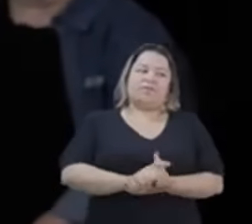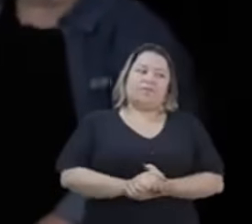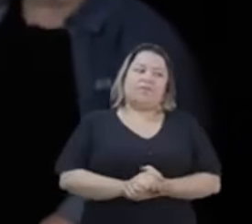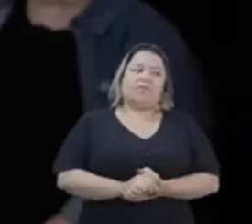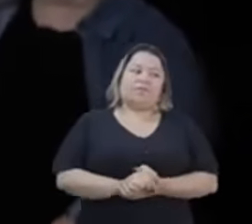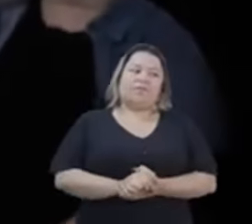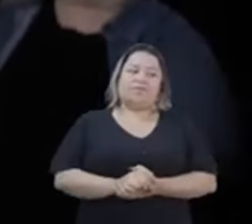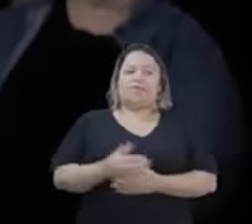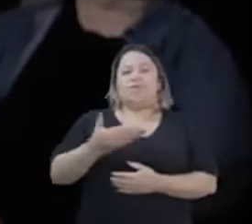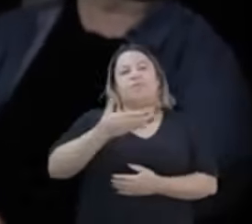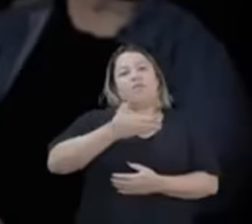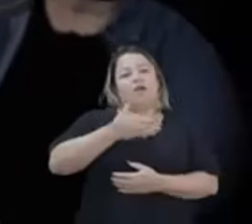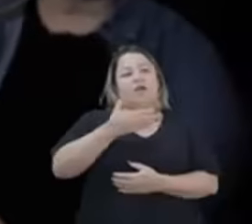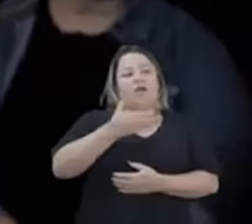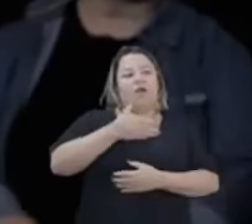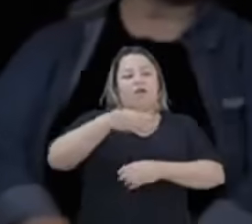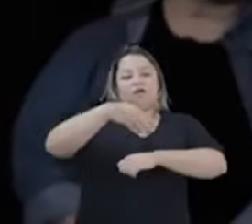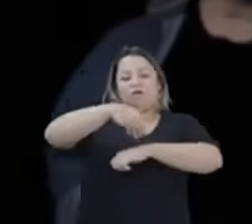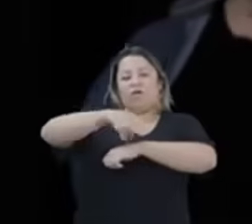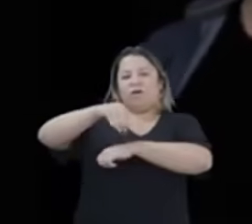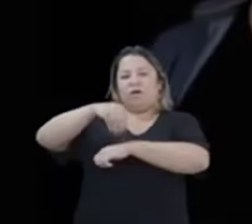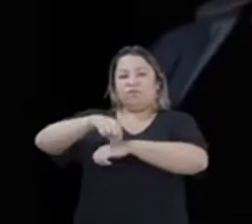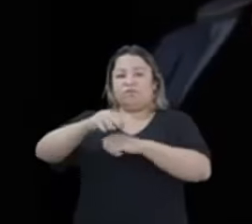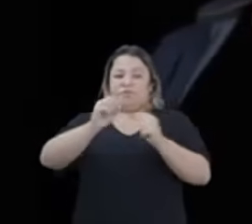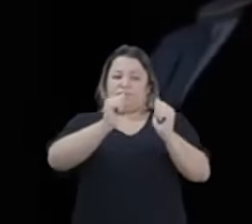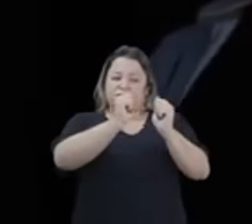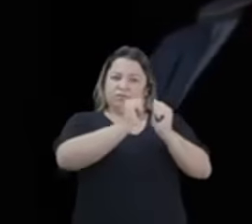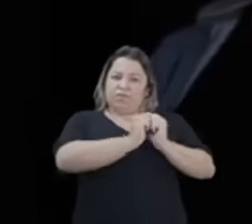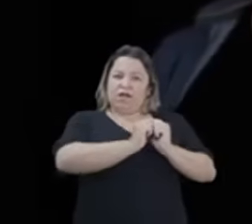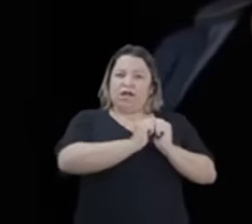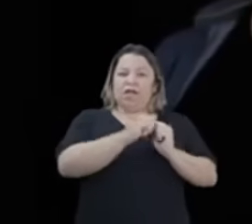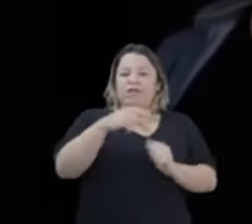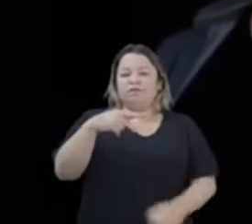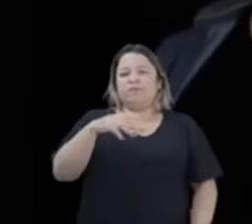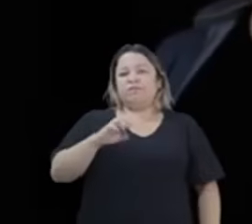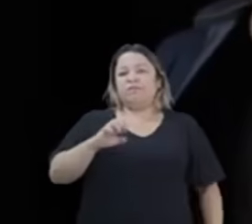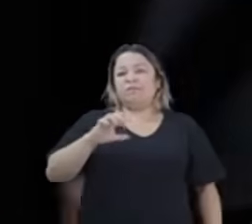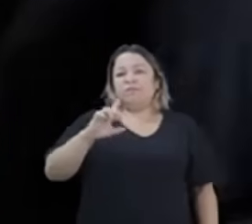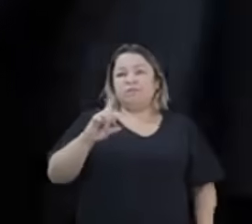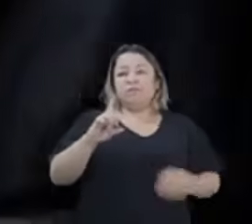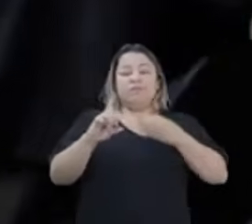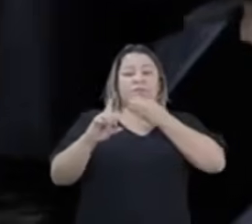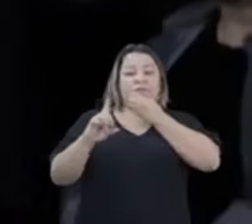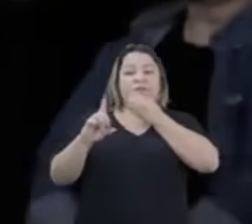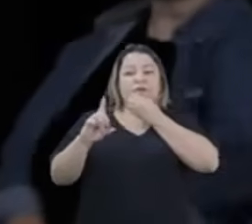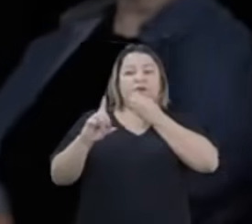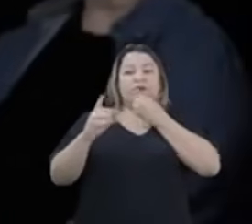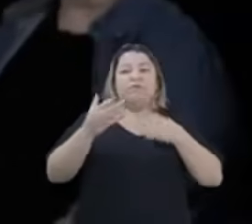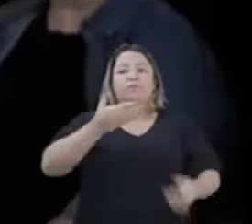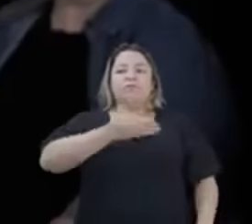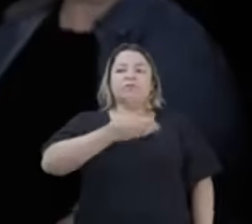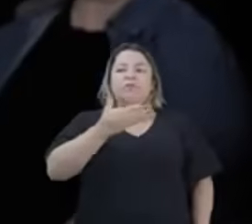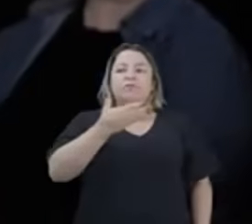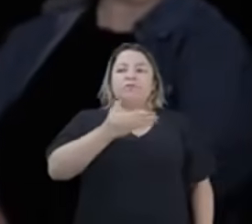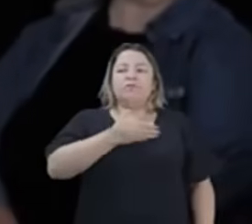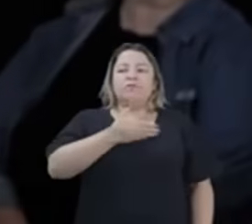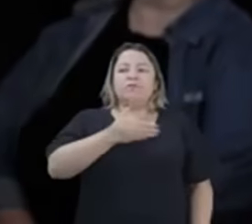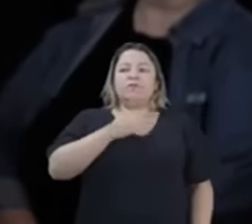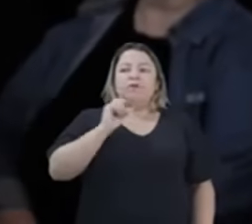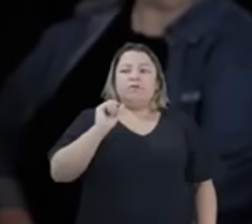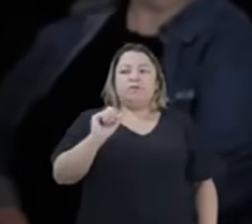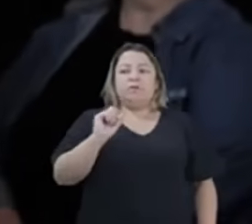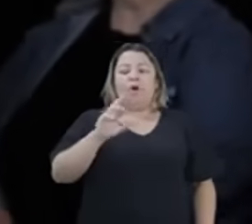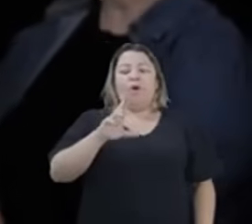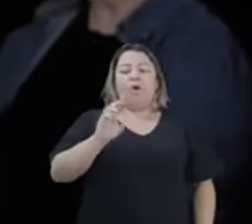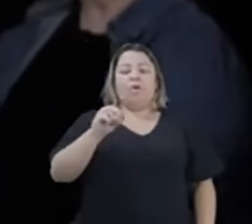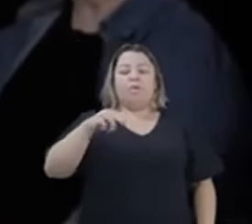os companheiros que compartilharam comigo esse PED, o companheiro